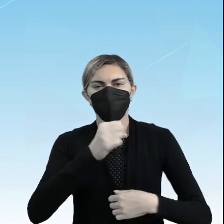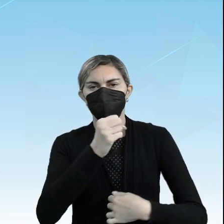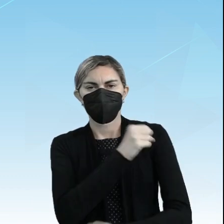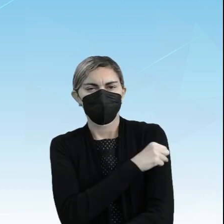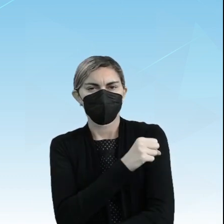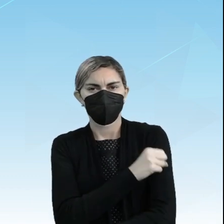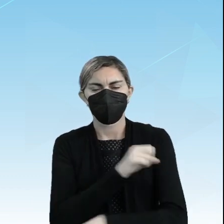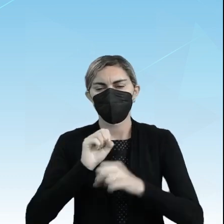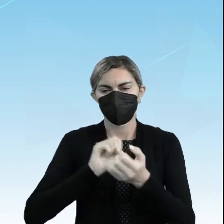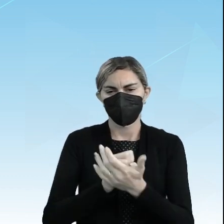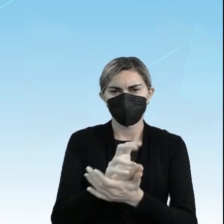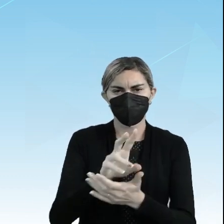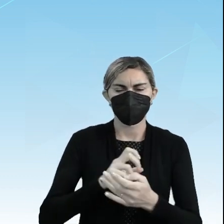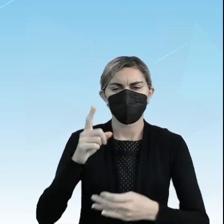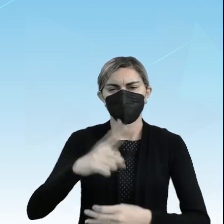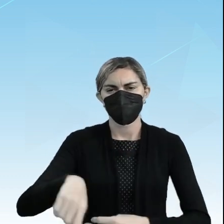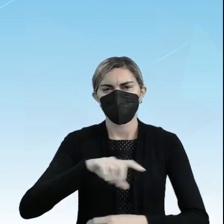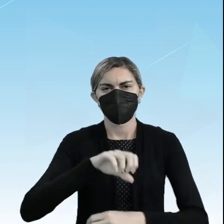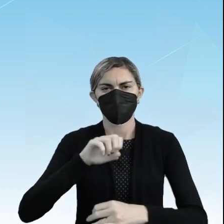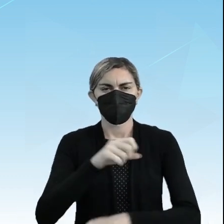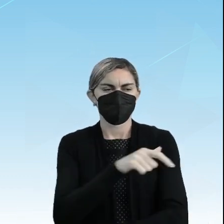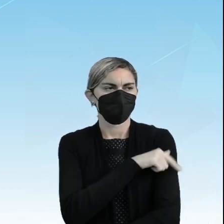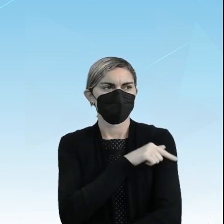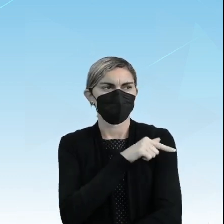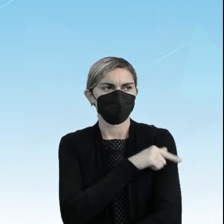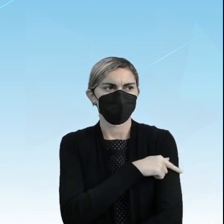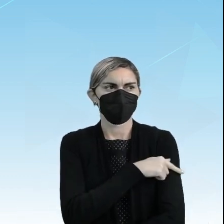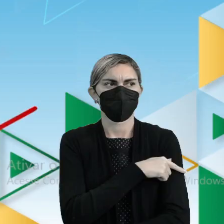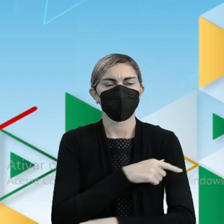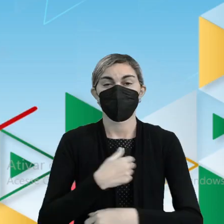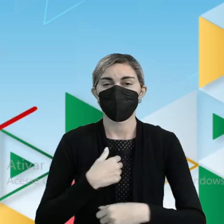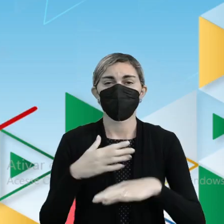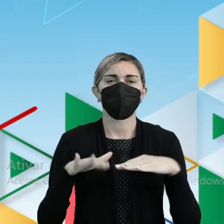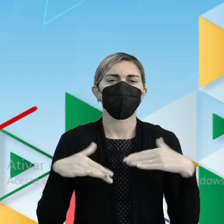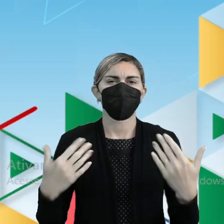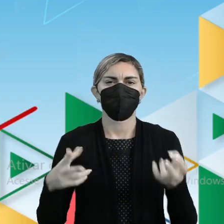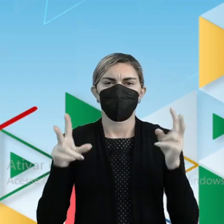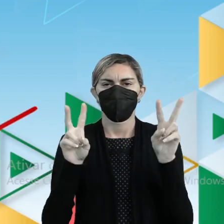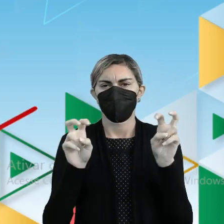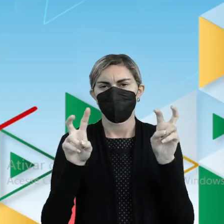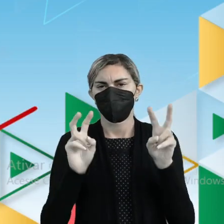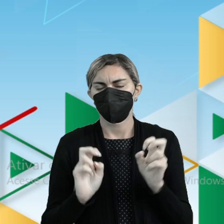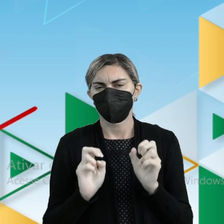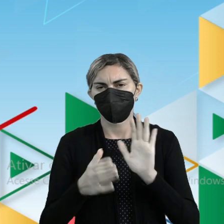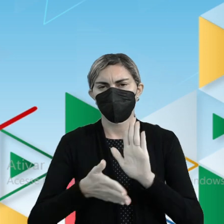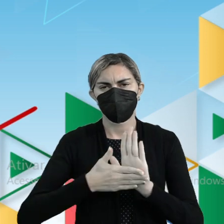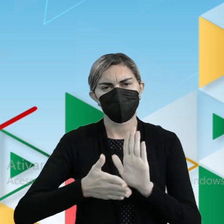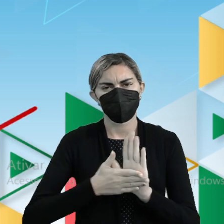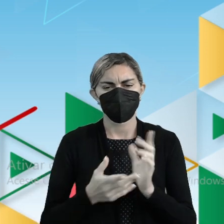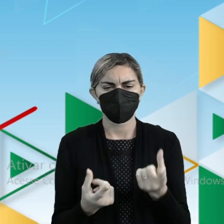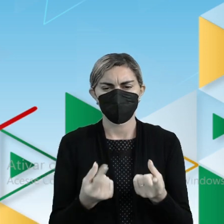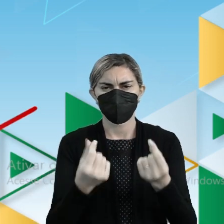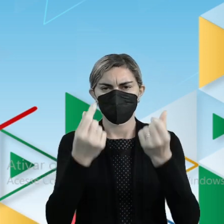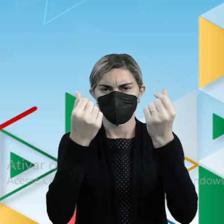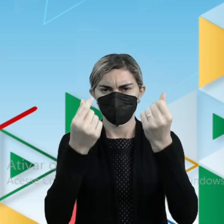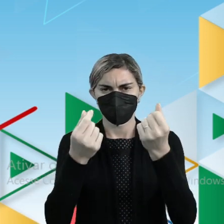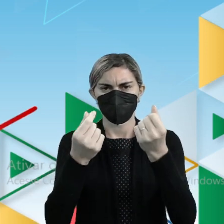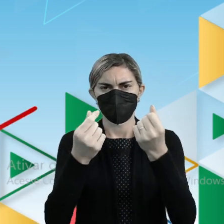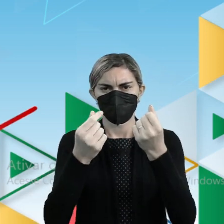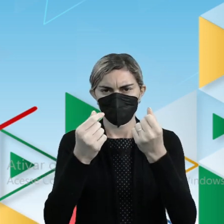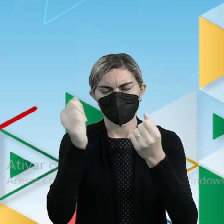Ensino Fundamental, a nossa aula 7. Qual é o tema? Padrões econômicos dos